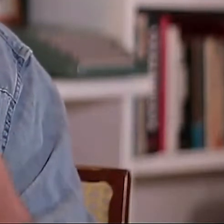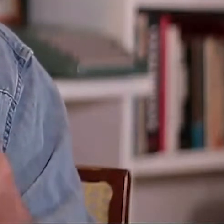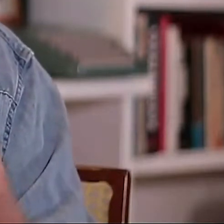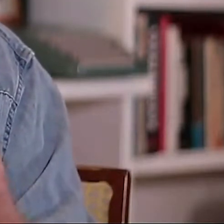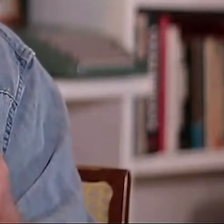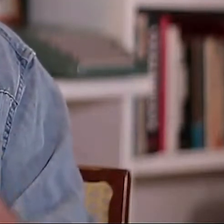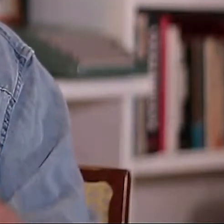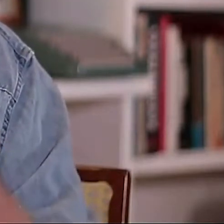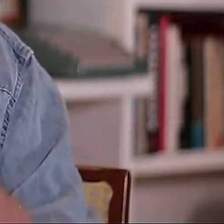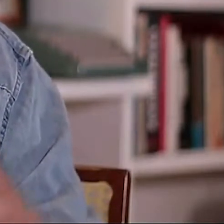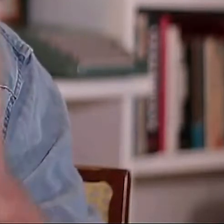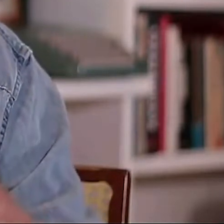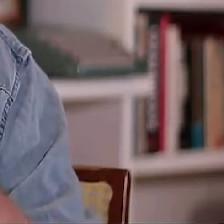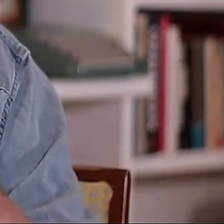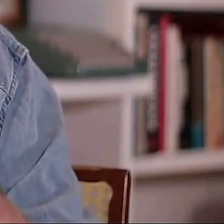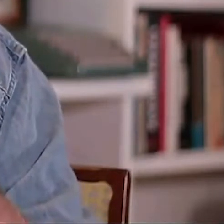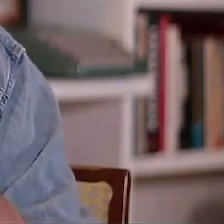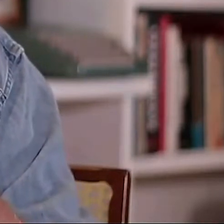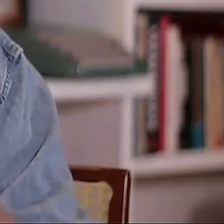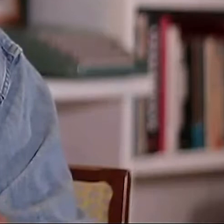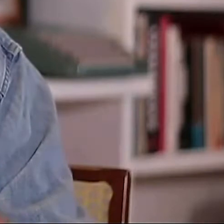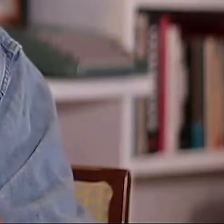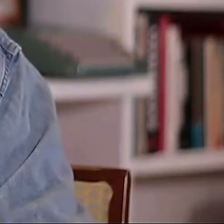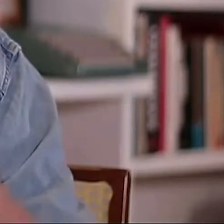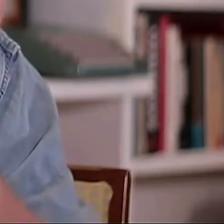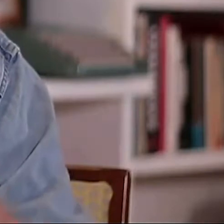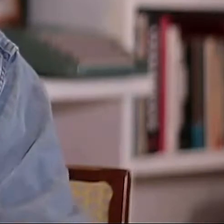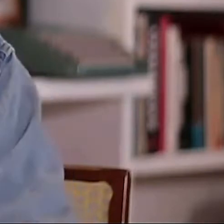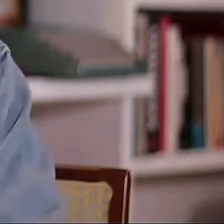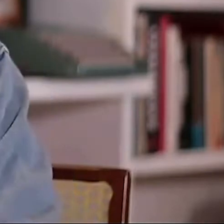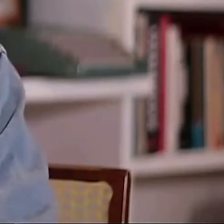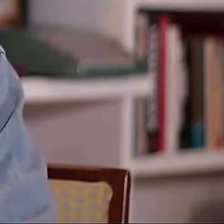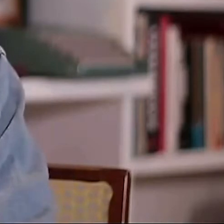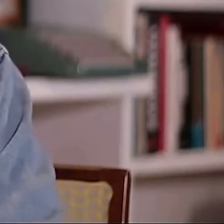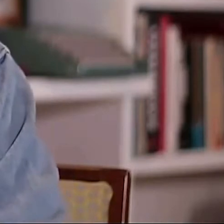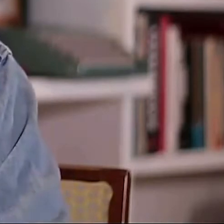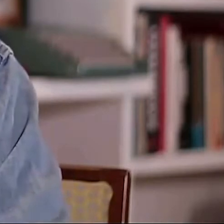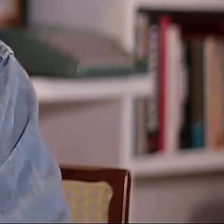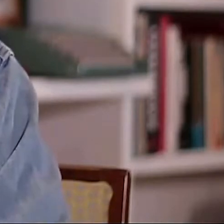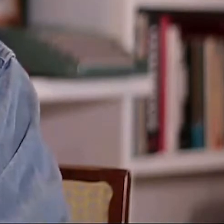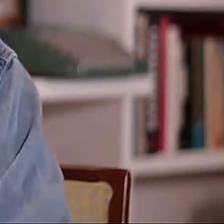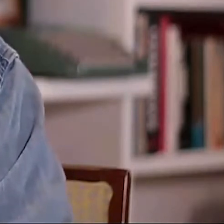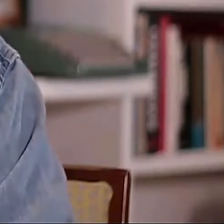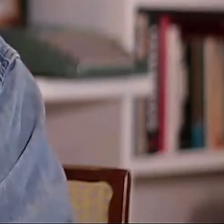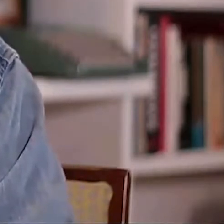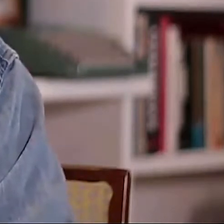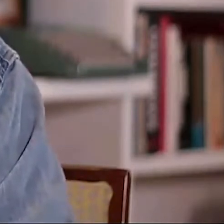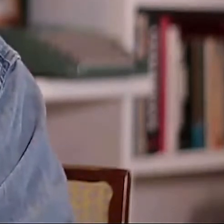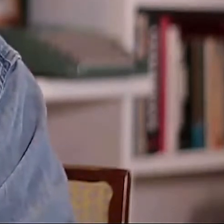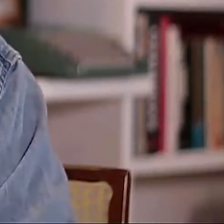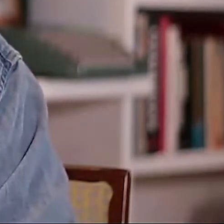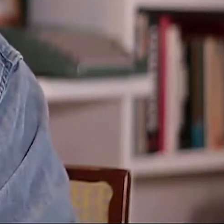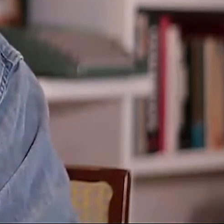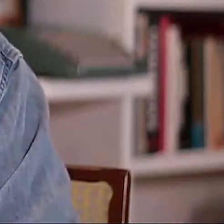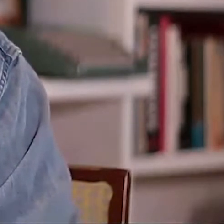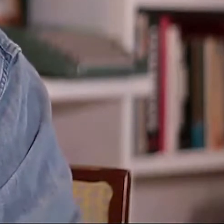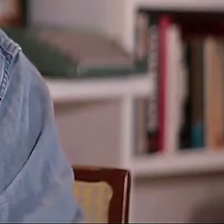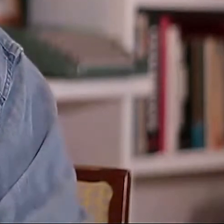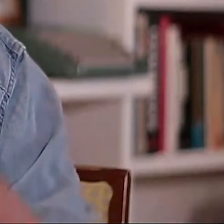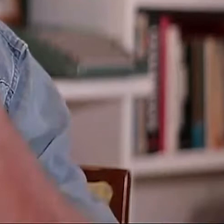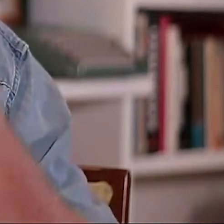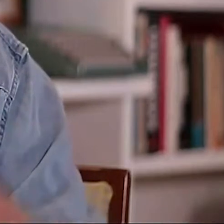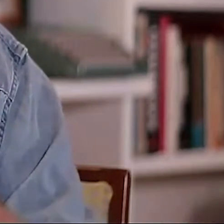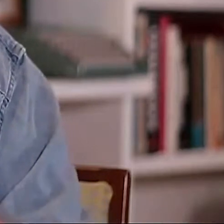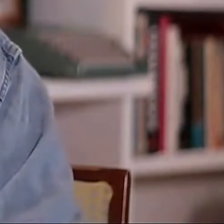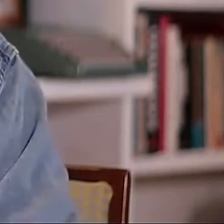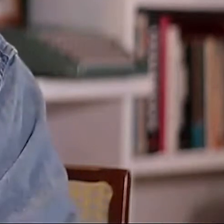Cuenca, um homem branco de cabelos escuros e barba grisalha. Ele usa óculos de armação transparente e veste